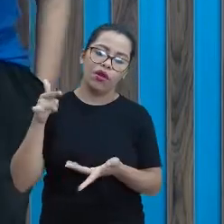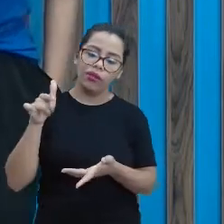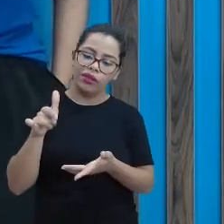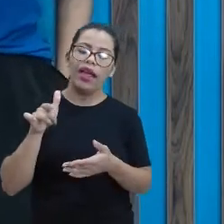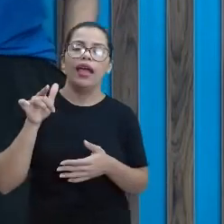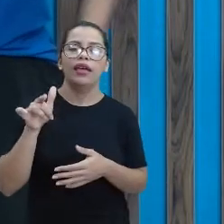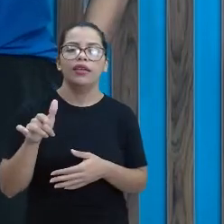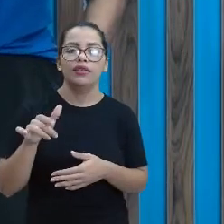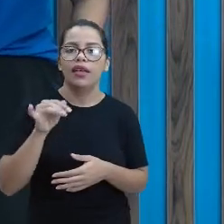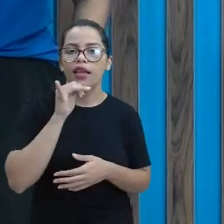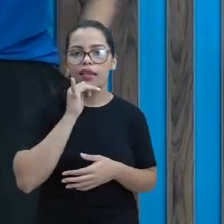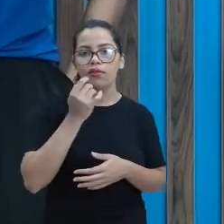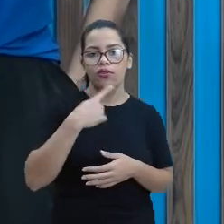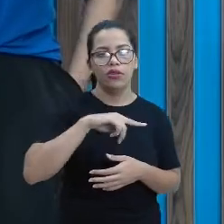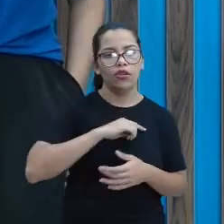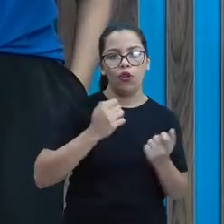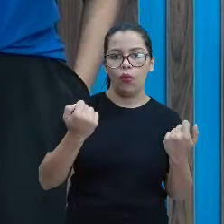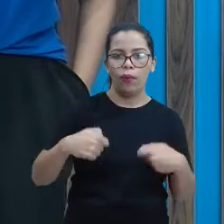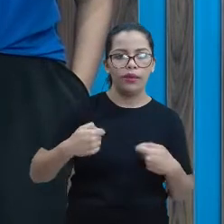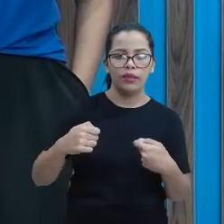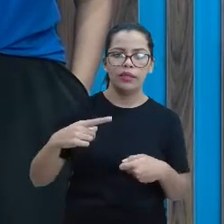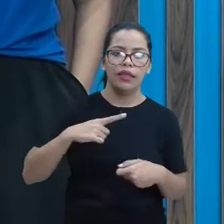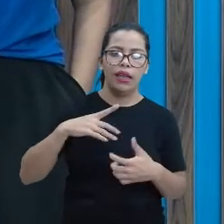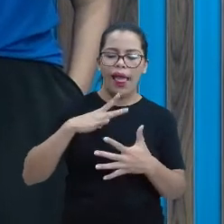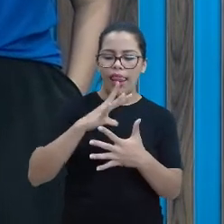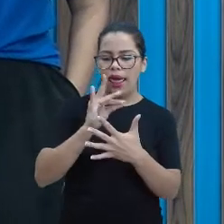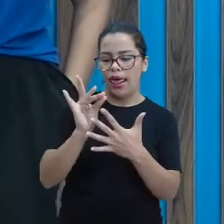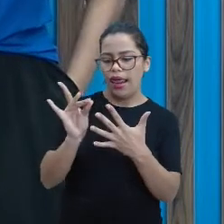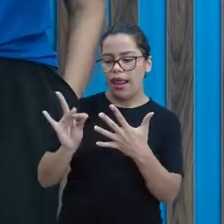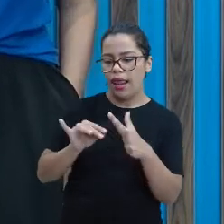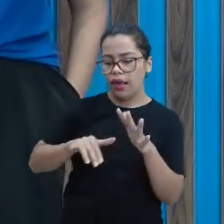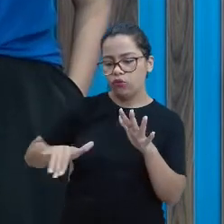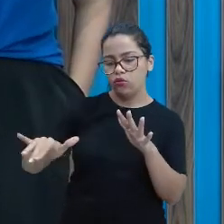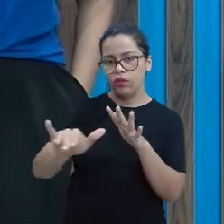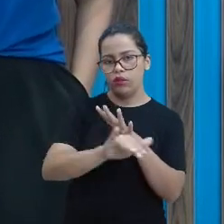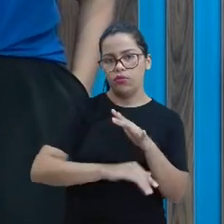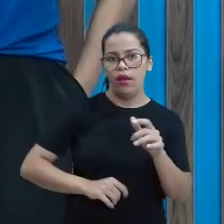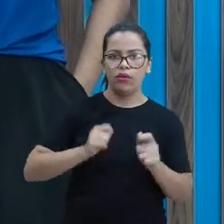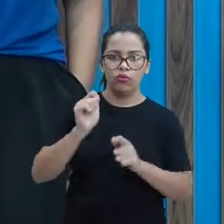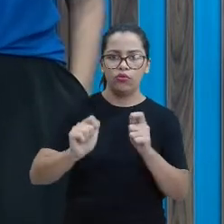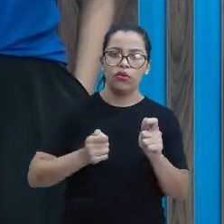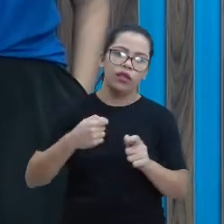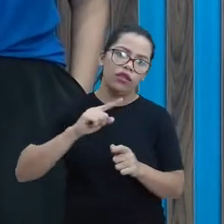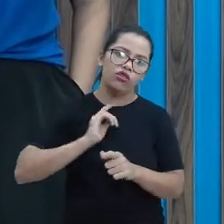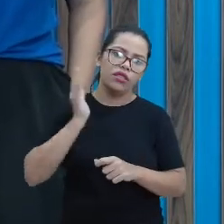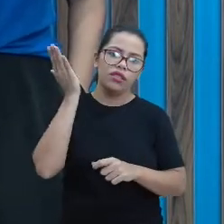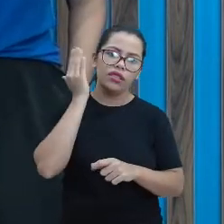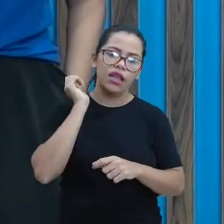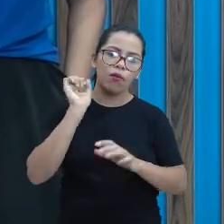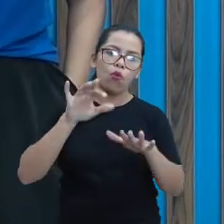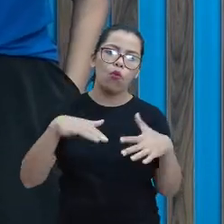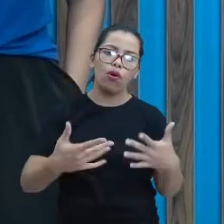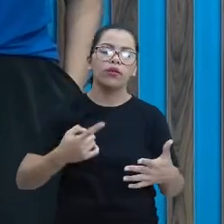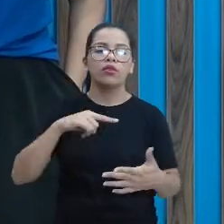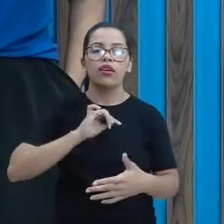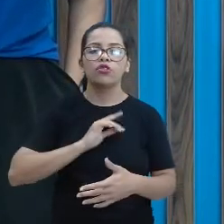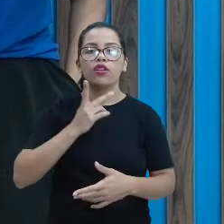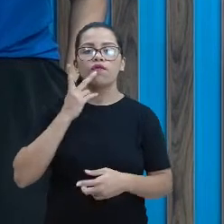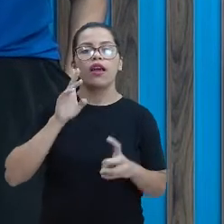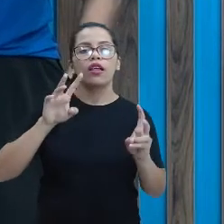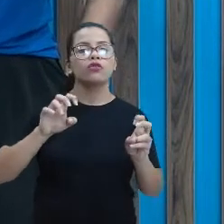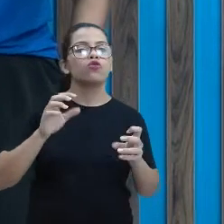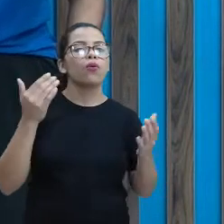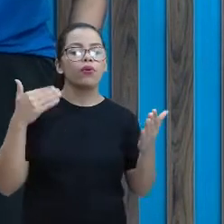necessariamente uma descrição do espaço físico. O que a gente precisa ter o que a gente tem é o quê? O que é que a gente sabe quando a gente fala em um